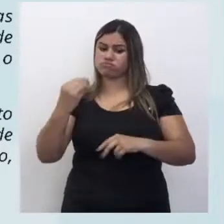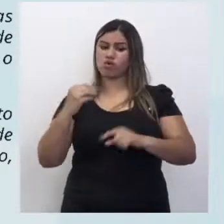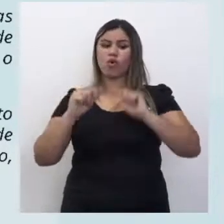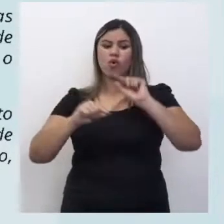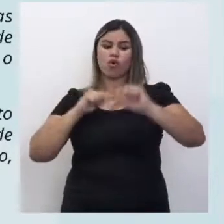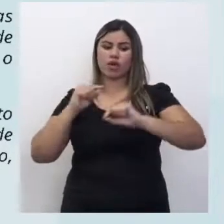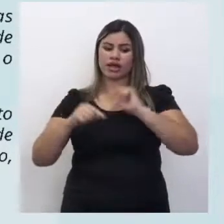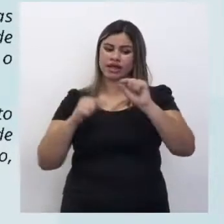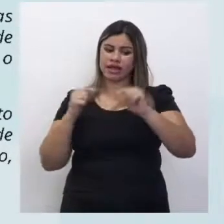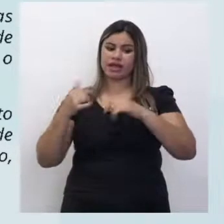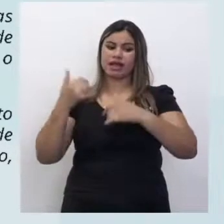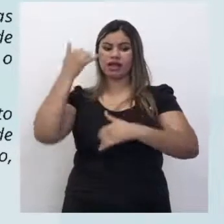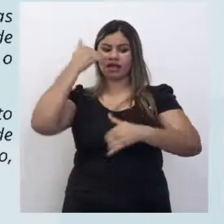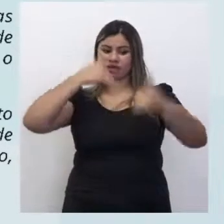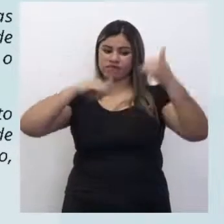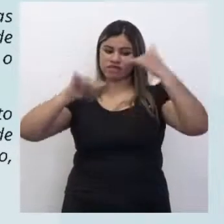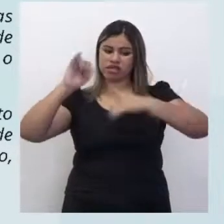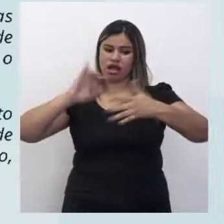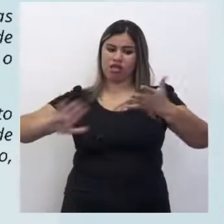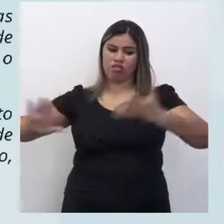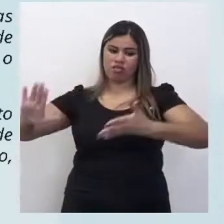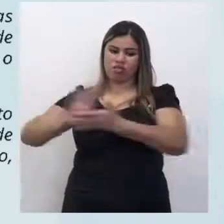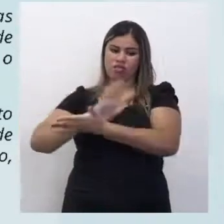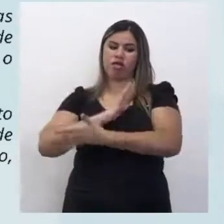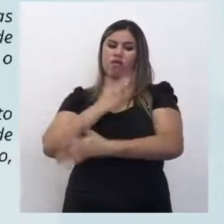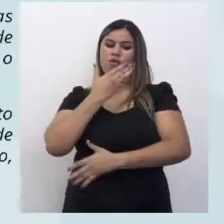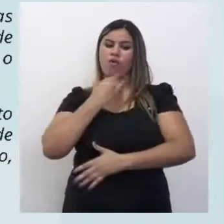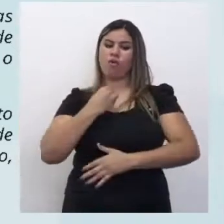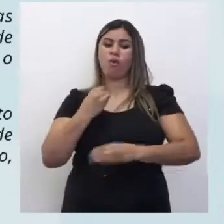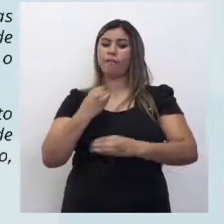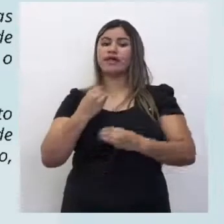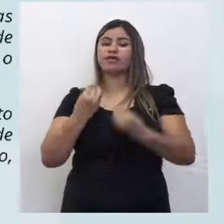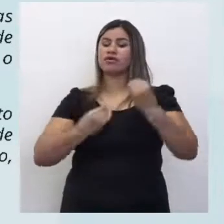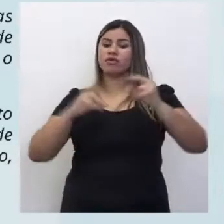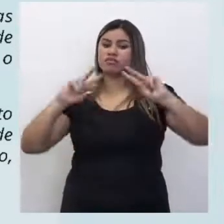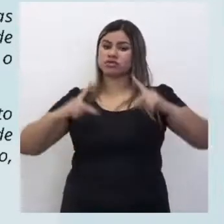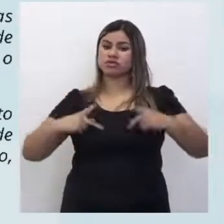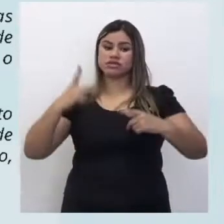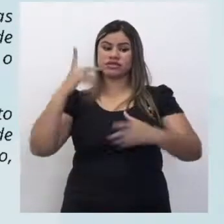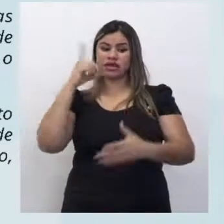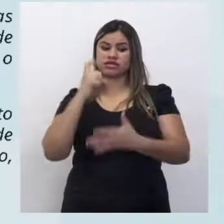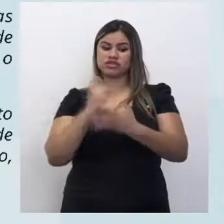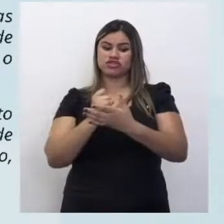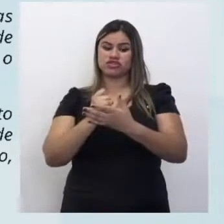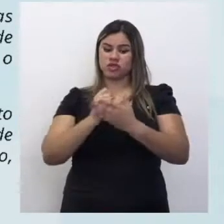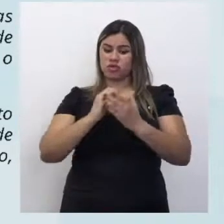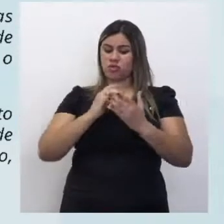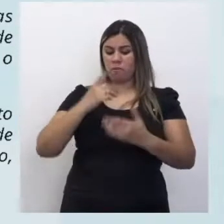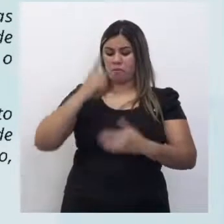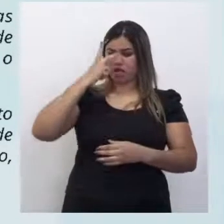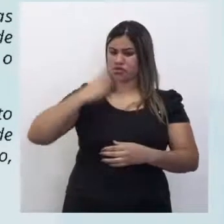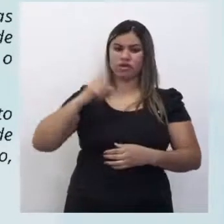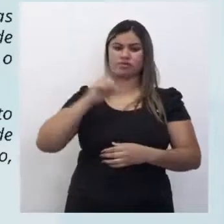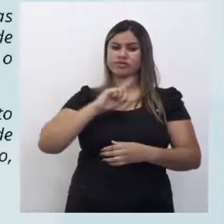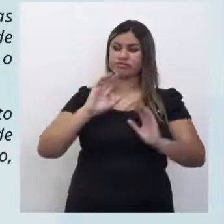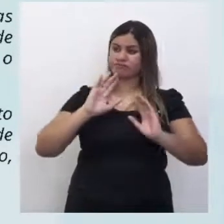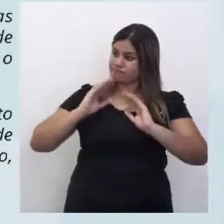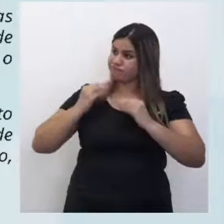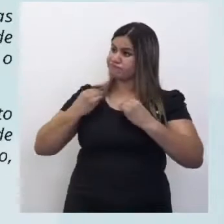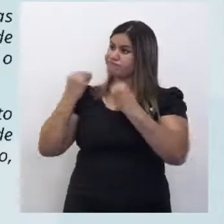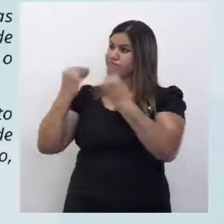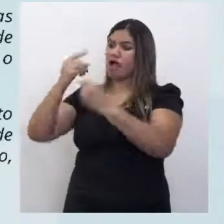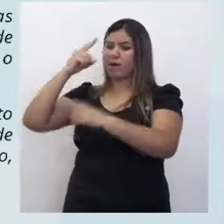para evitar o ímpeto destrutivo dos homens, a humanidade decidiu transferir o poder individual a um homem e a um